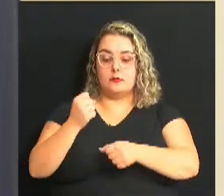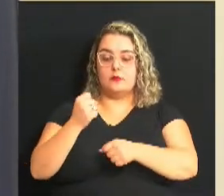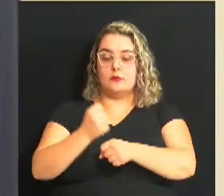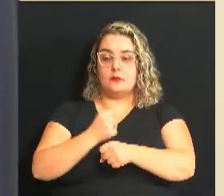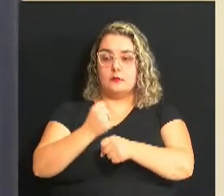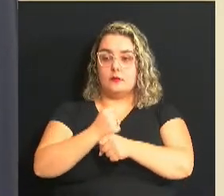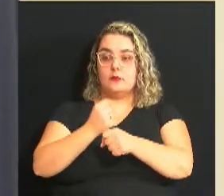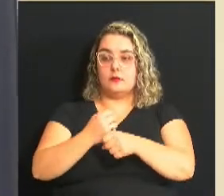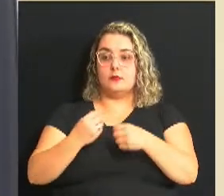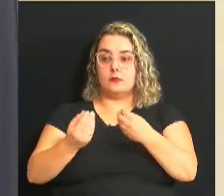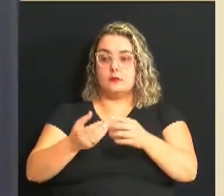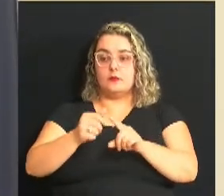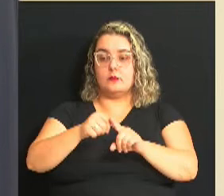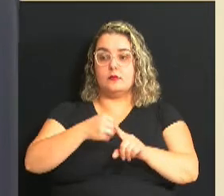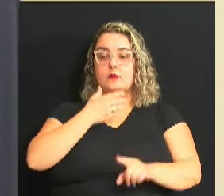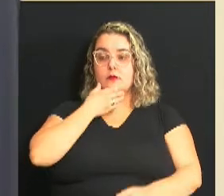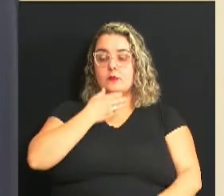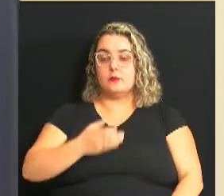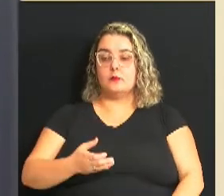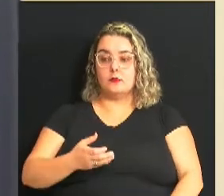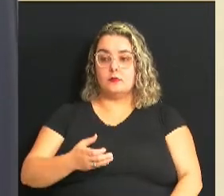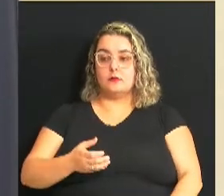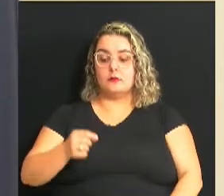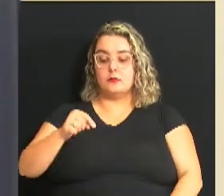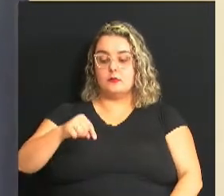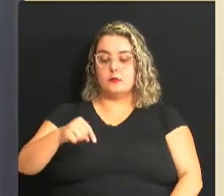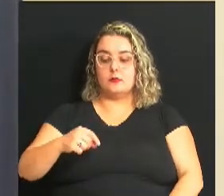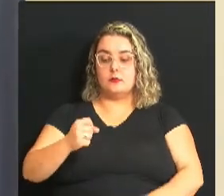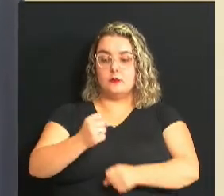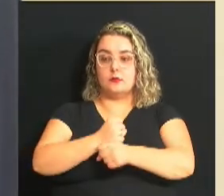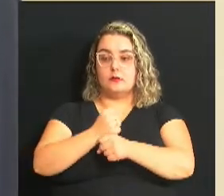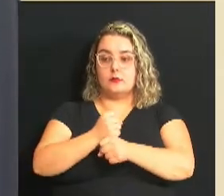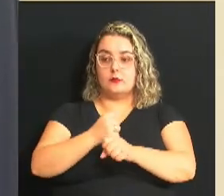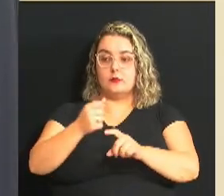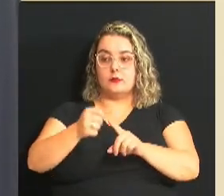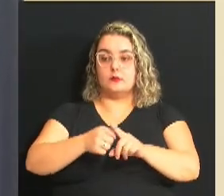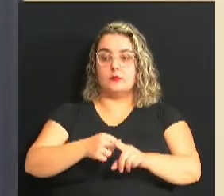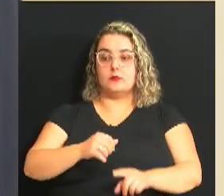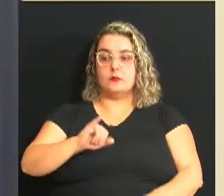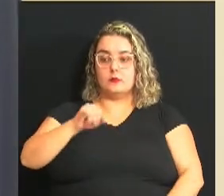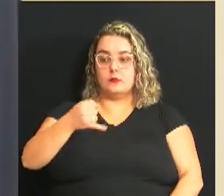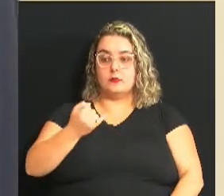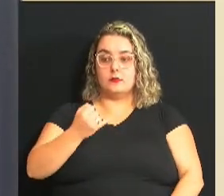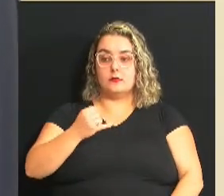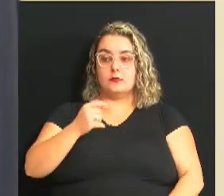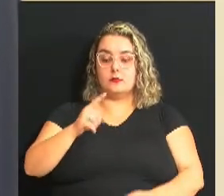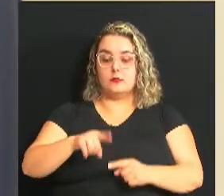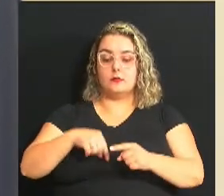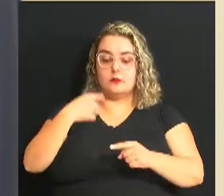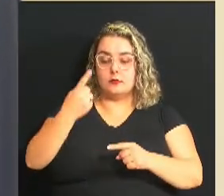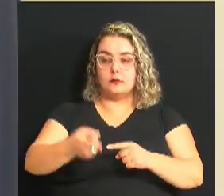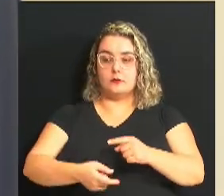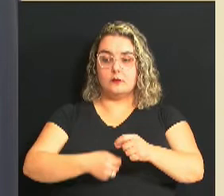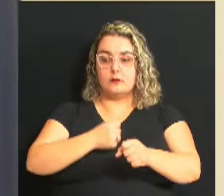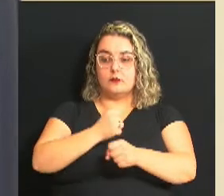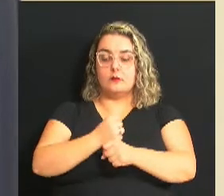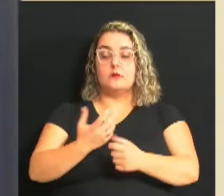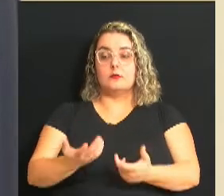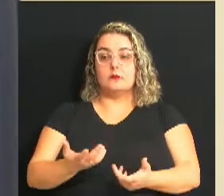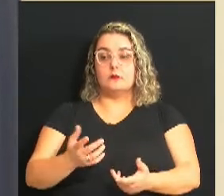entre dezembro deste ano e janeiro do ano que vem. Outra coisa muito